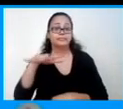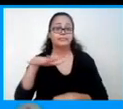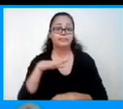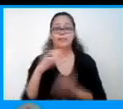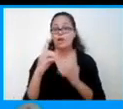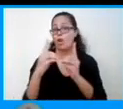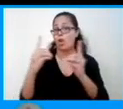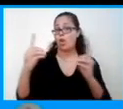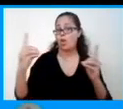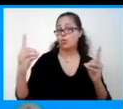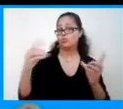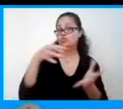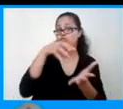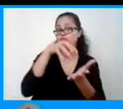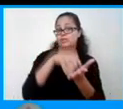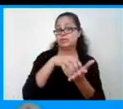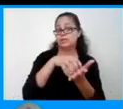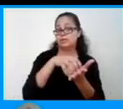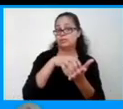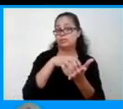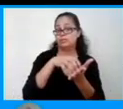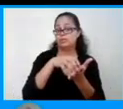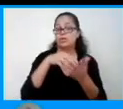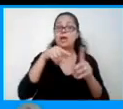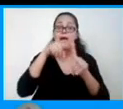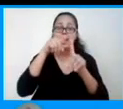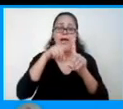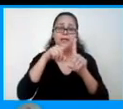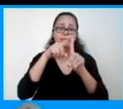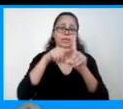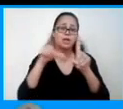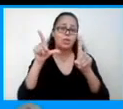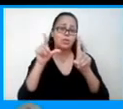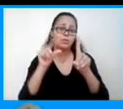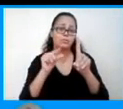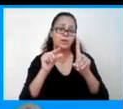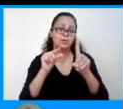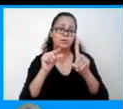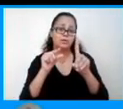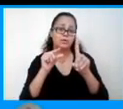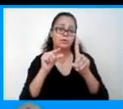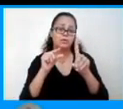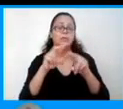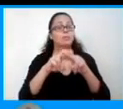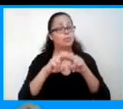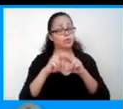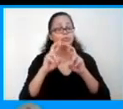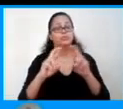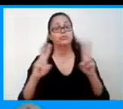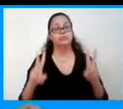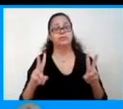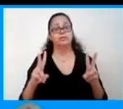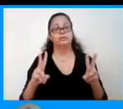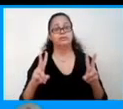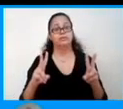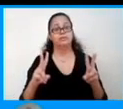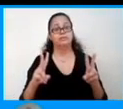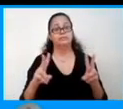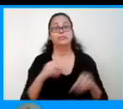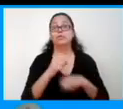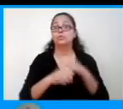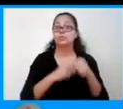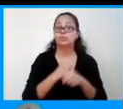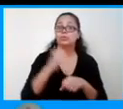do centro, vai ter uma temperatura mais baixa que na região central. Provavelmente essa diferença vai ser entre essas regiões. Na década de